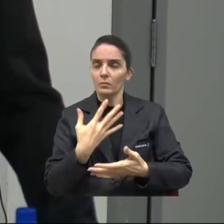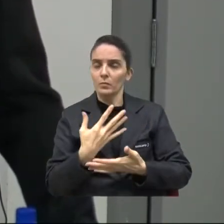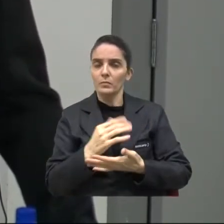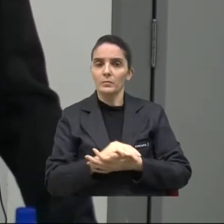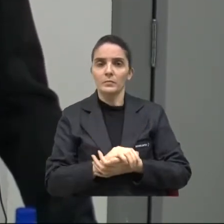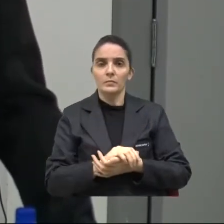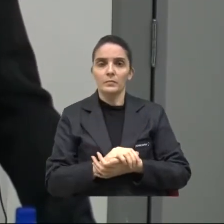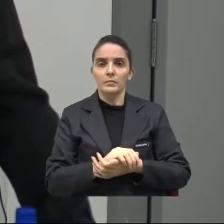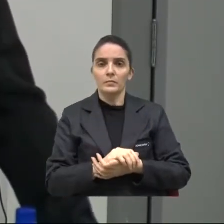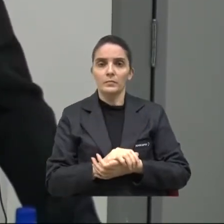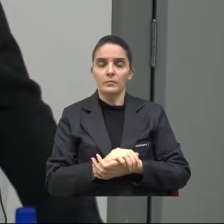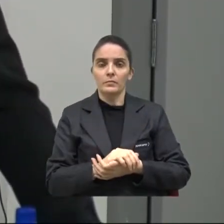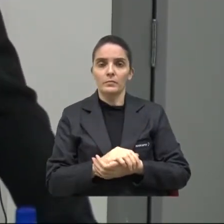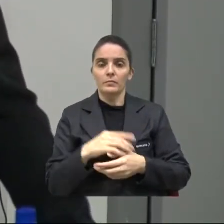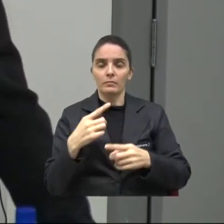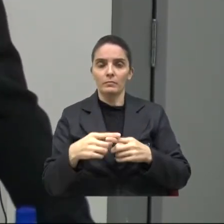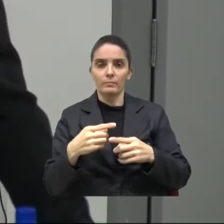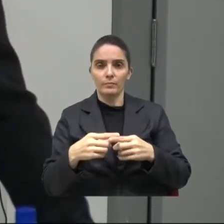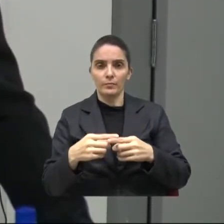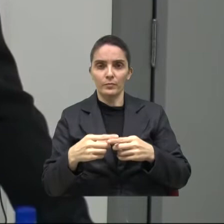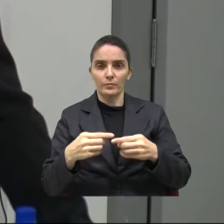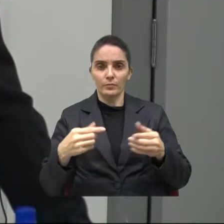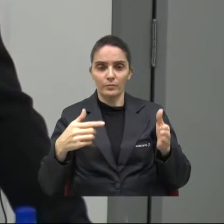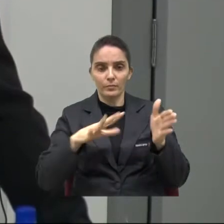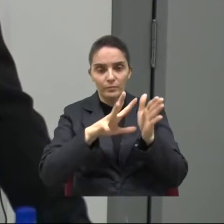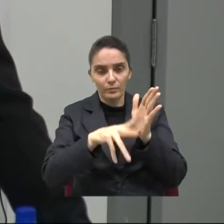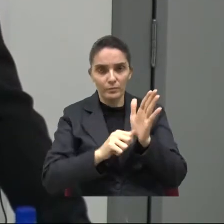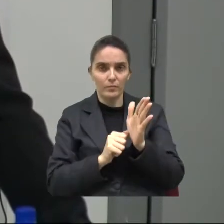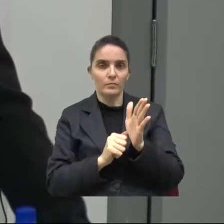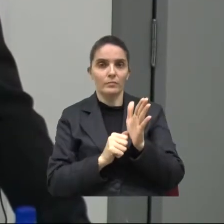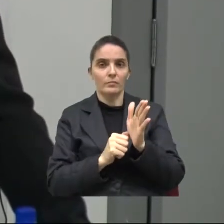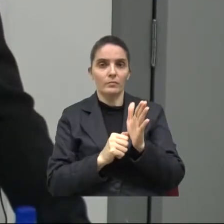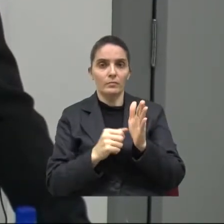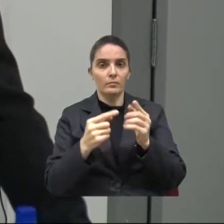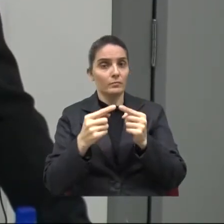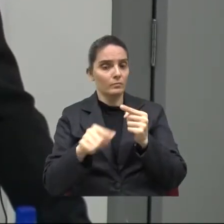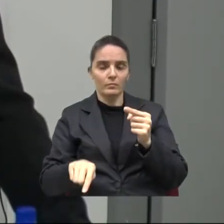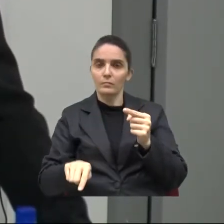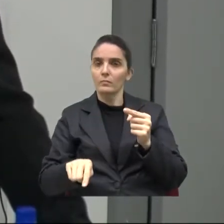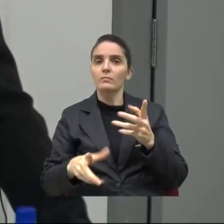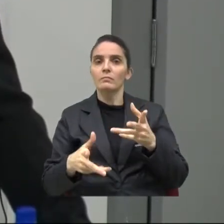Constância, inibir esses assaltos, esses pequenos furtos, outros